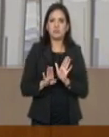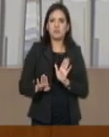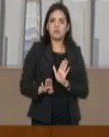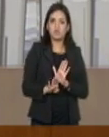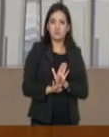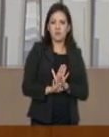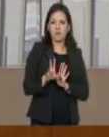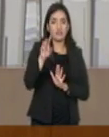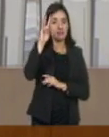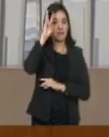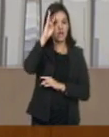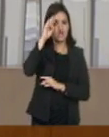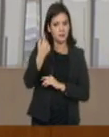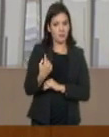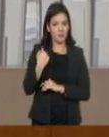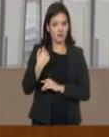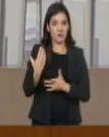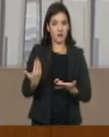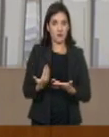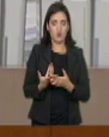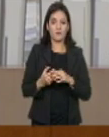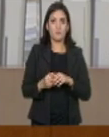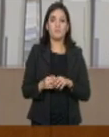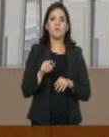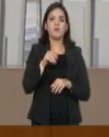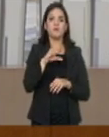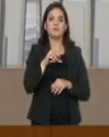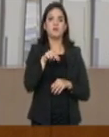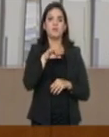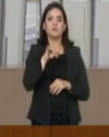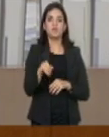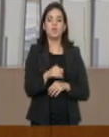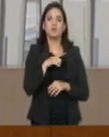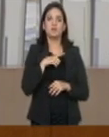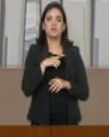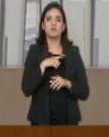na terça-feira... Quem vota é o ministro Dias Toffoli. Sessão,